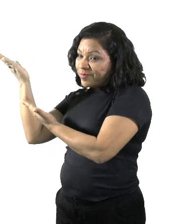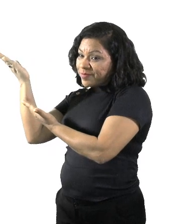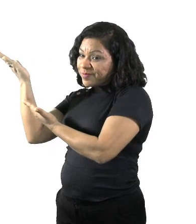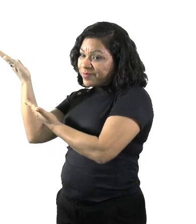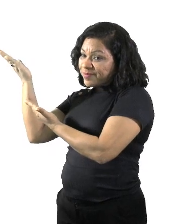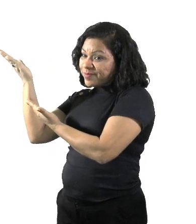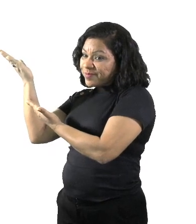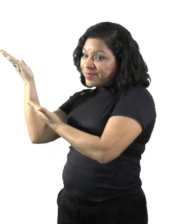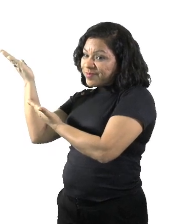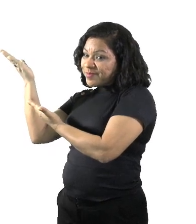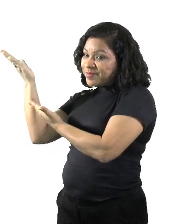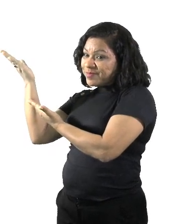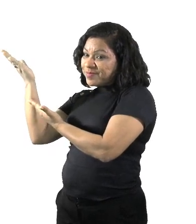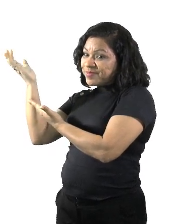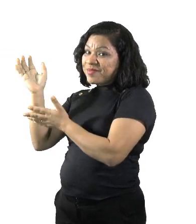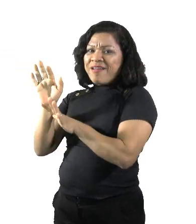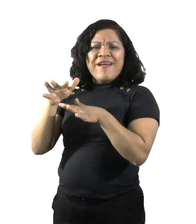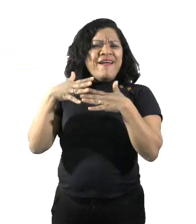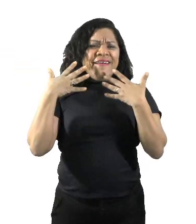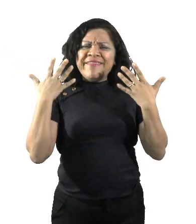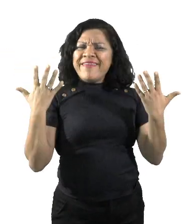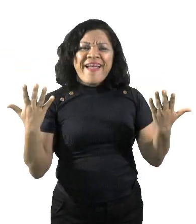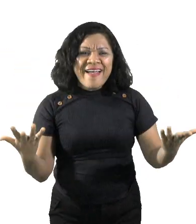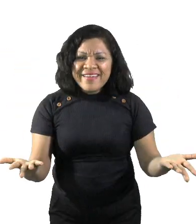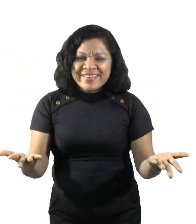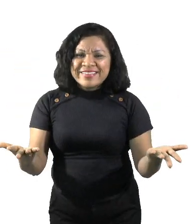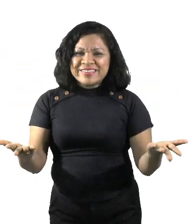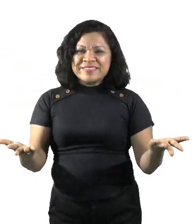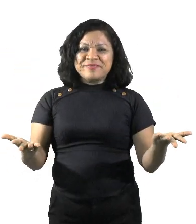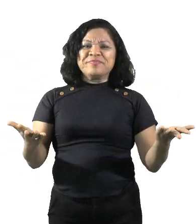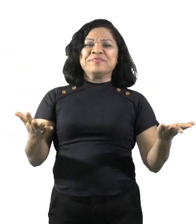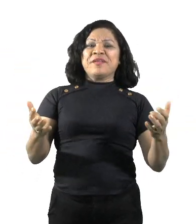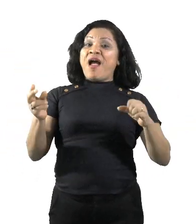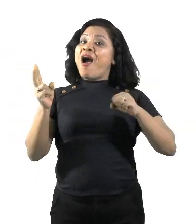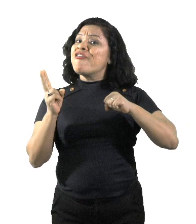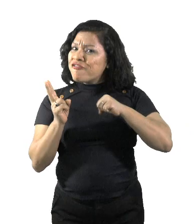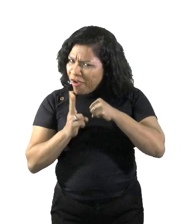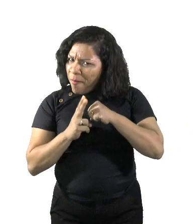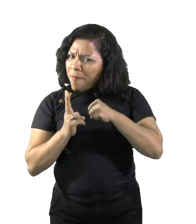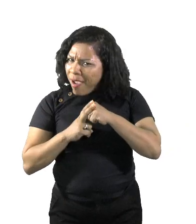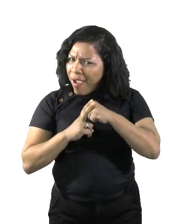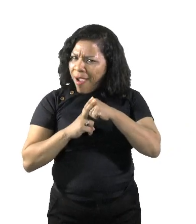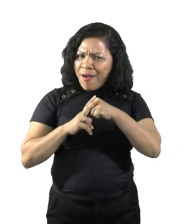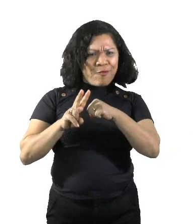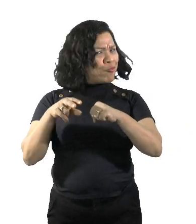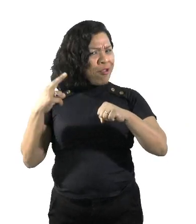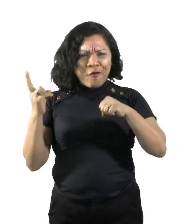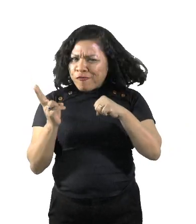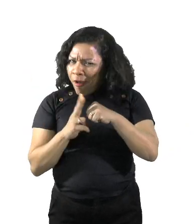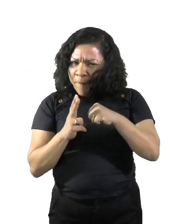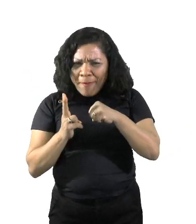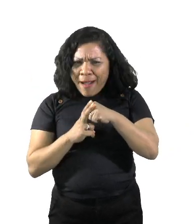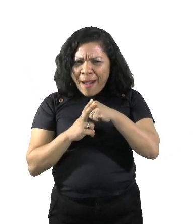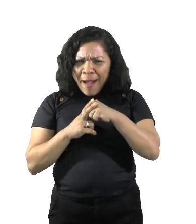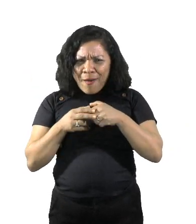E aí, mentes brilhantes? Linguagem verbal ou linguagem não verbal? O que você acha?